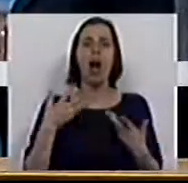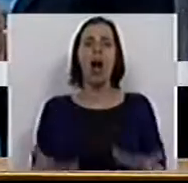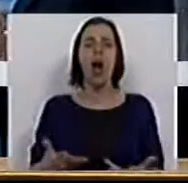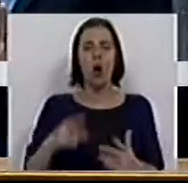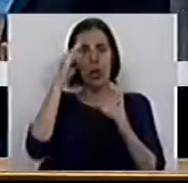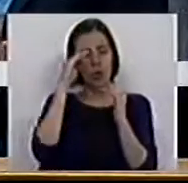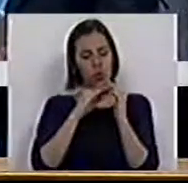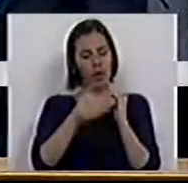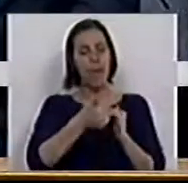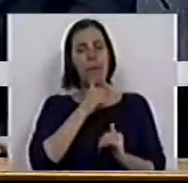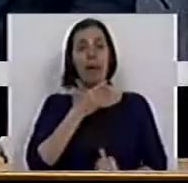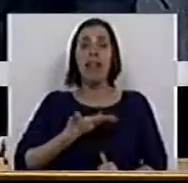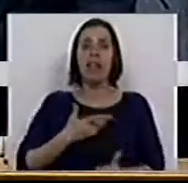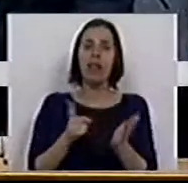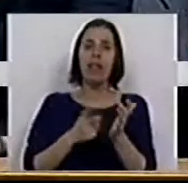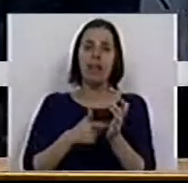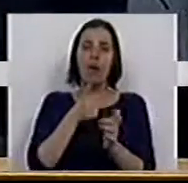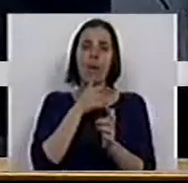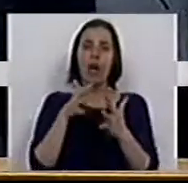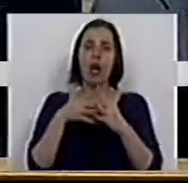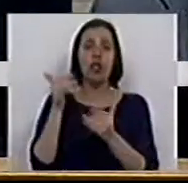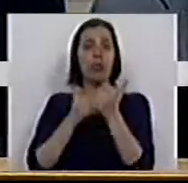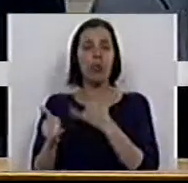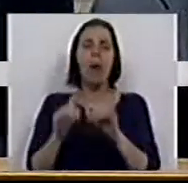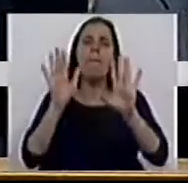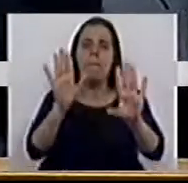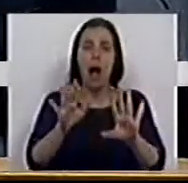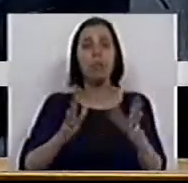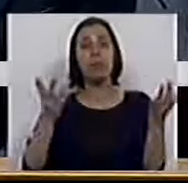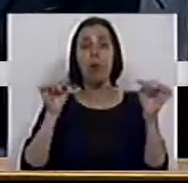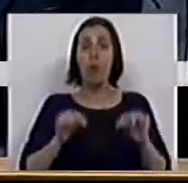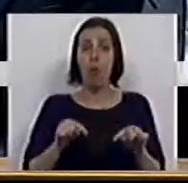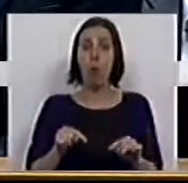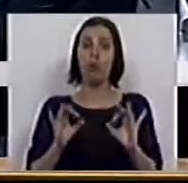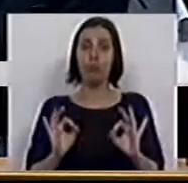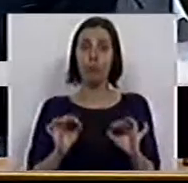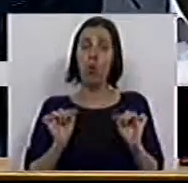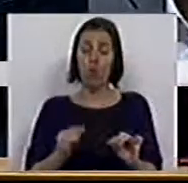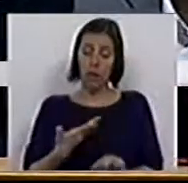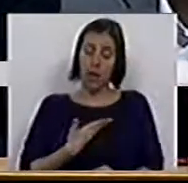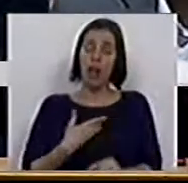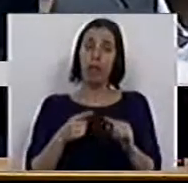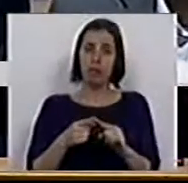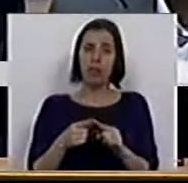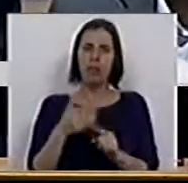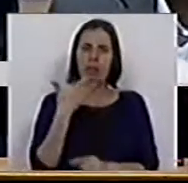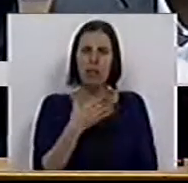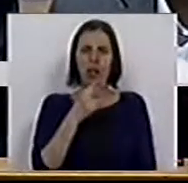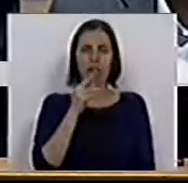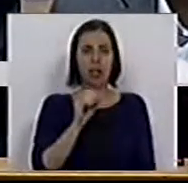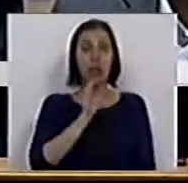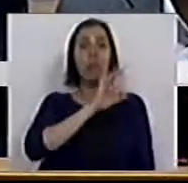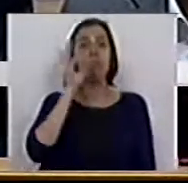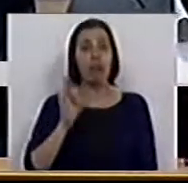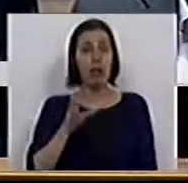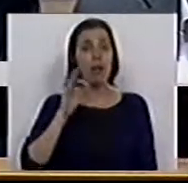da sustentabilidade da dívida e da necessidade da sua reestruturação. Mas, bem, é hoje, quando a dívida está em